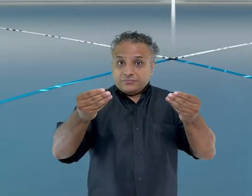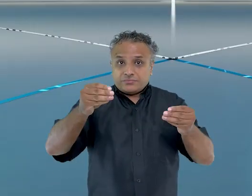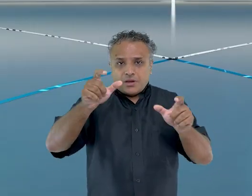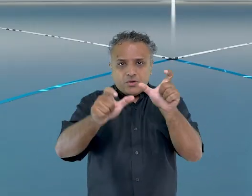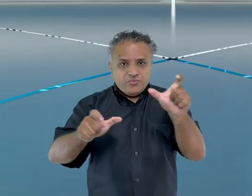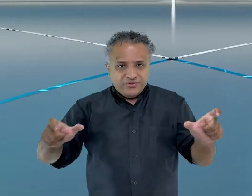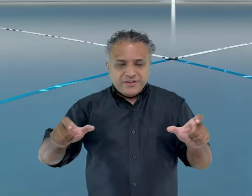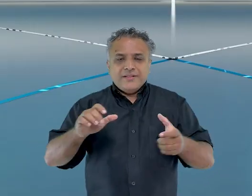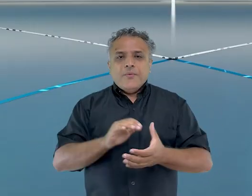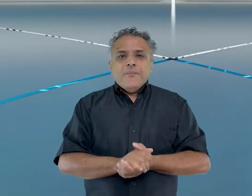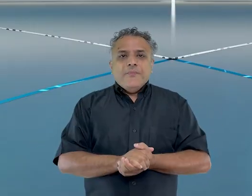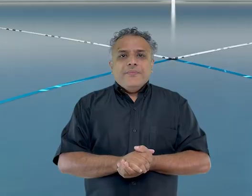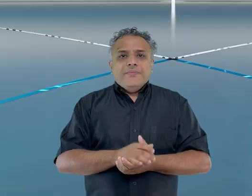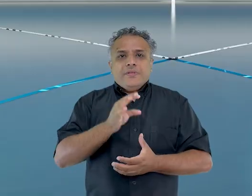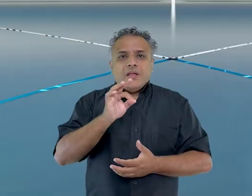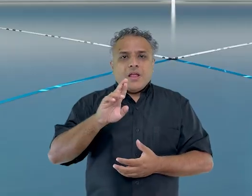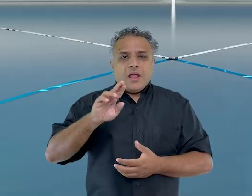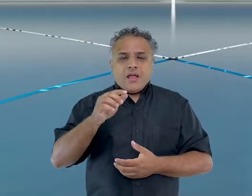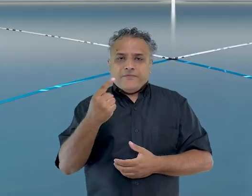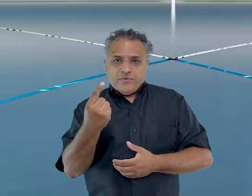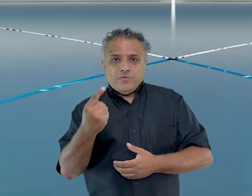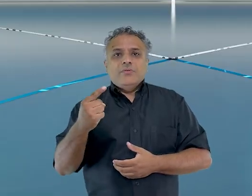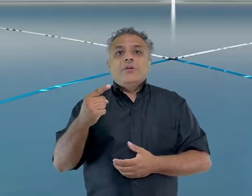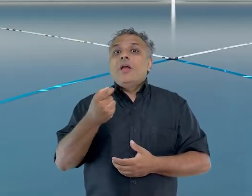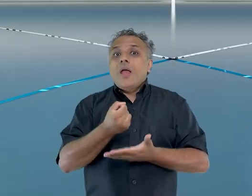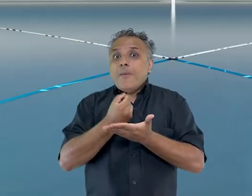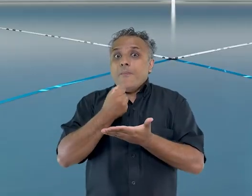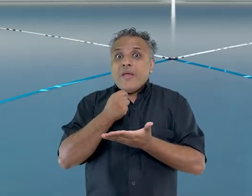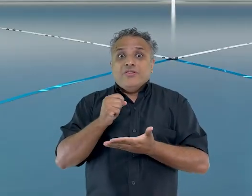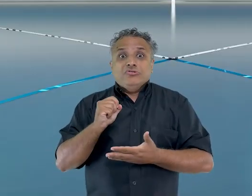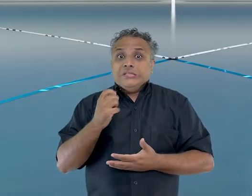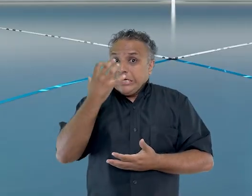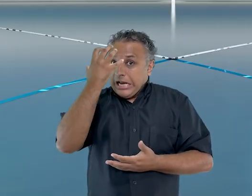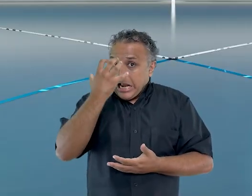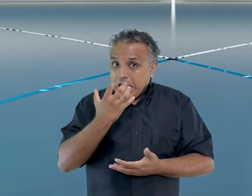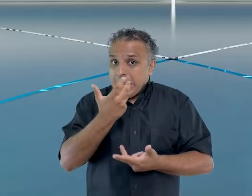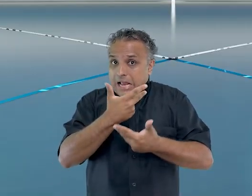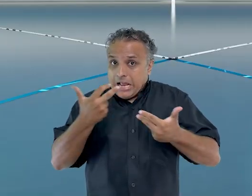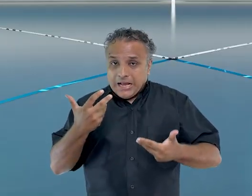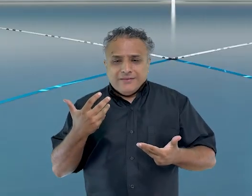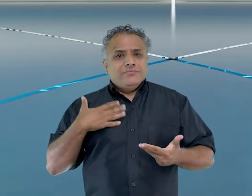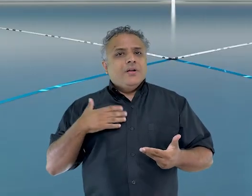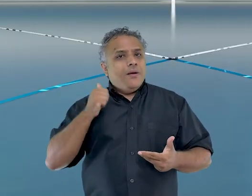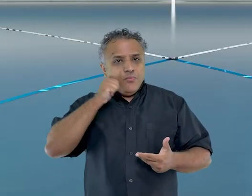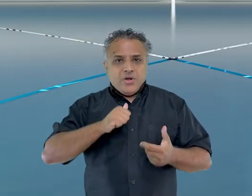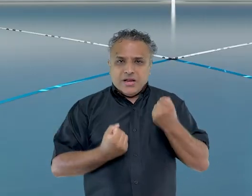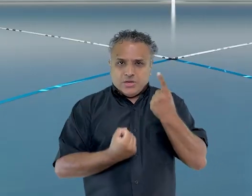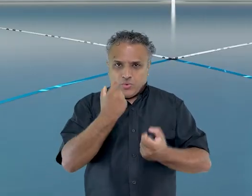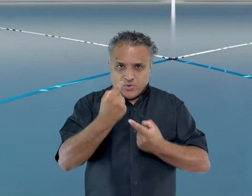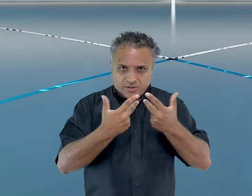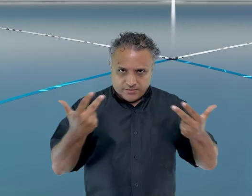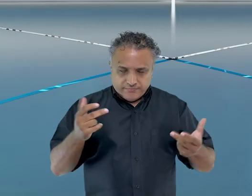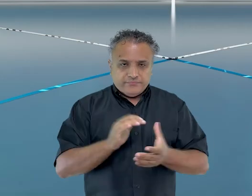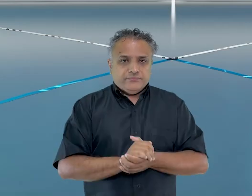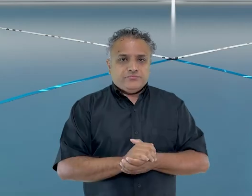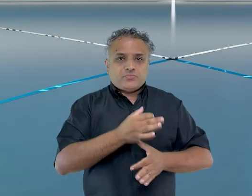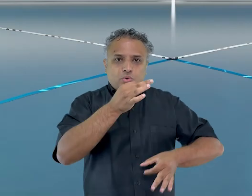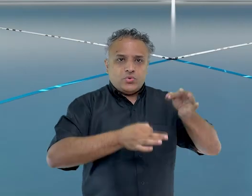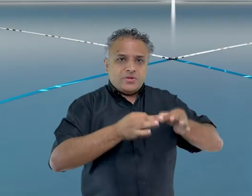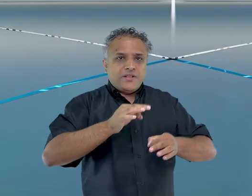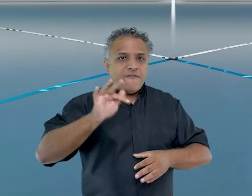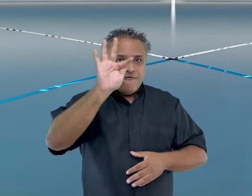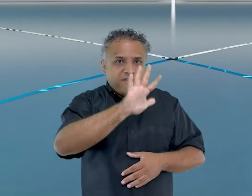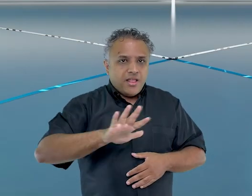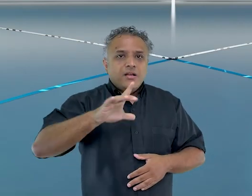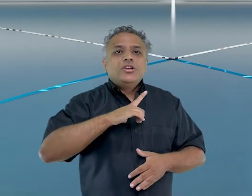ao cidadão. TRF1 garante medicamento de alto custo à mulher com doença rara. Justiça Federal